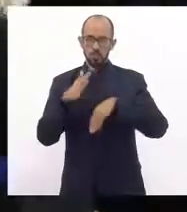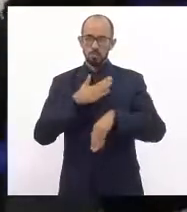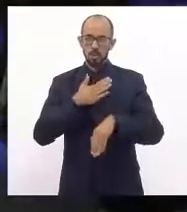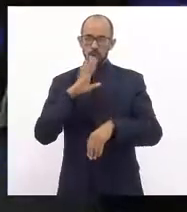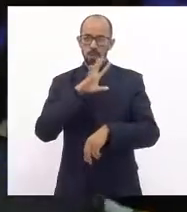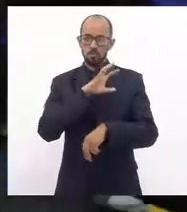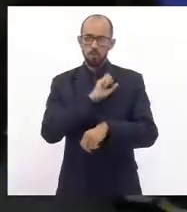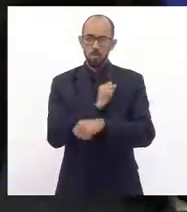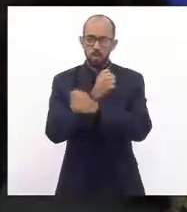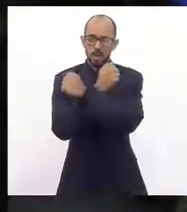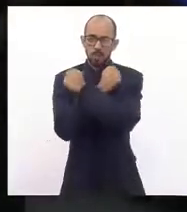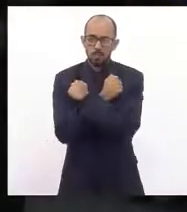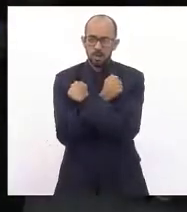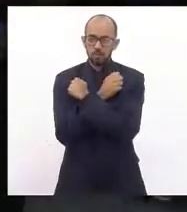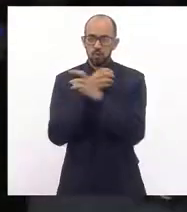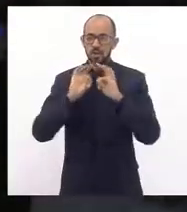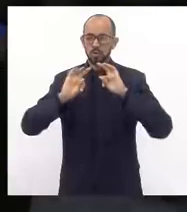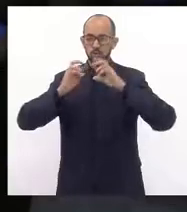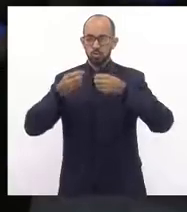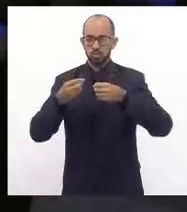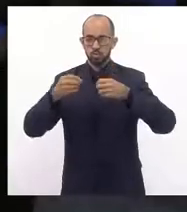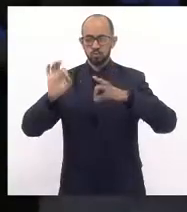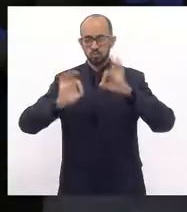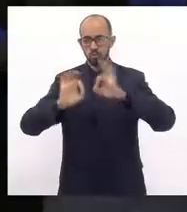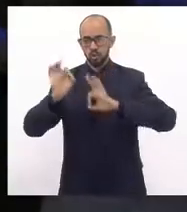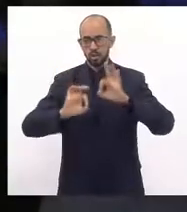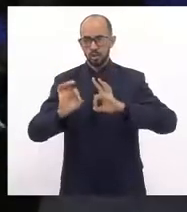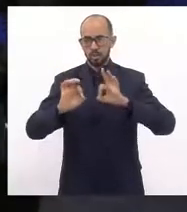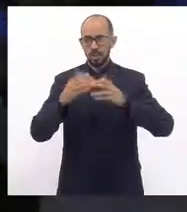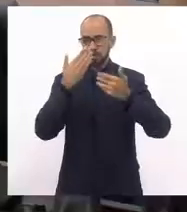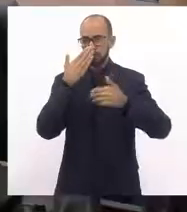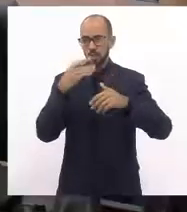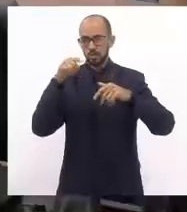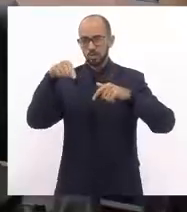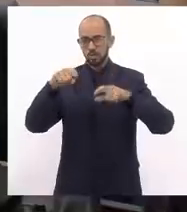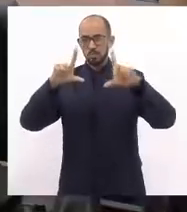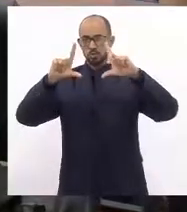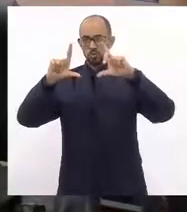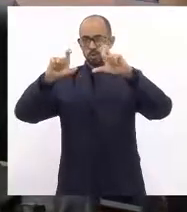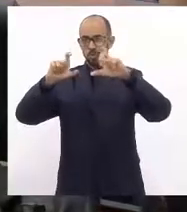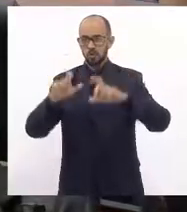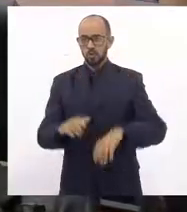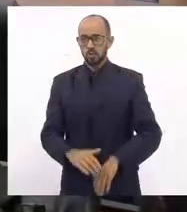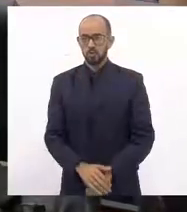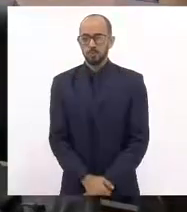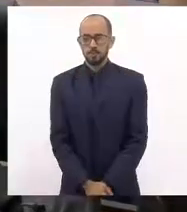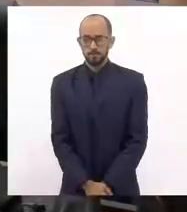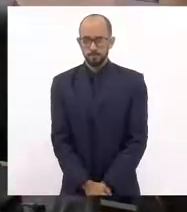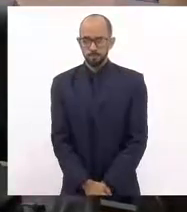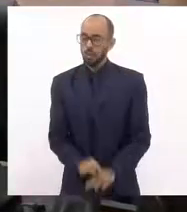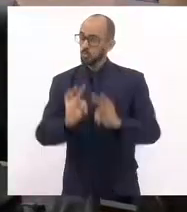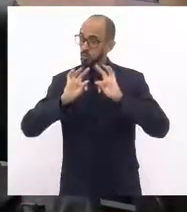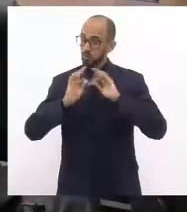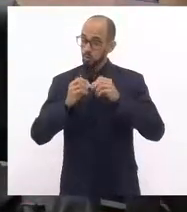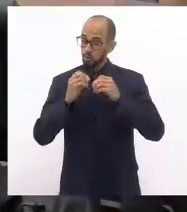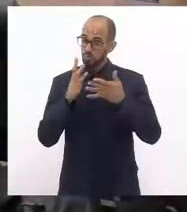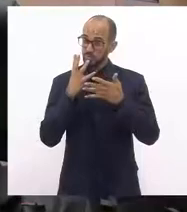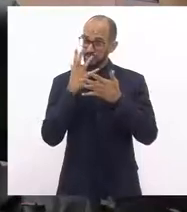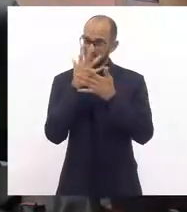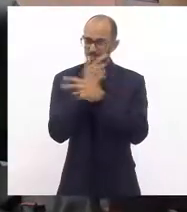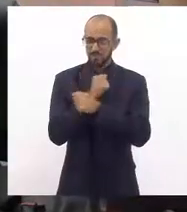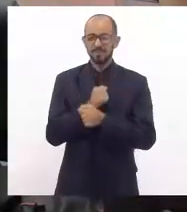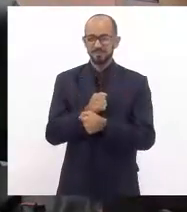meu abraço a todos. Então, vamos nos organizar aqui para a gente fazer uma foto. Estão todos e todas lindas e lindos.